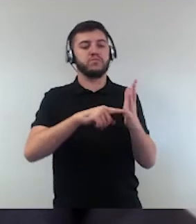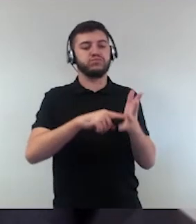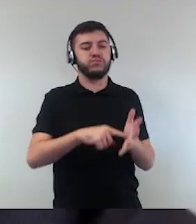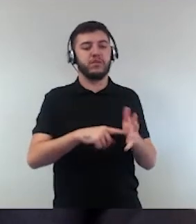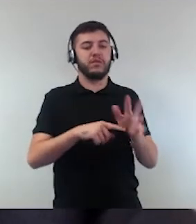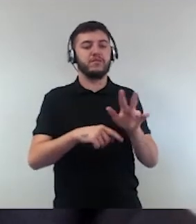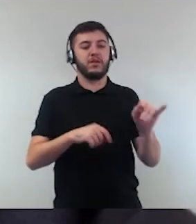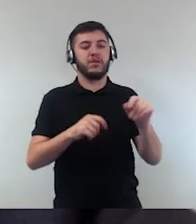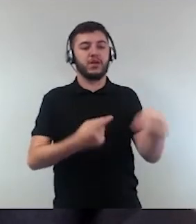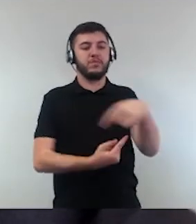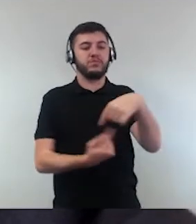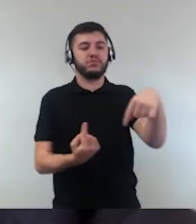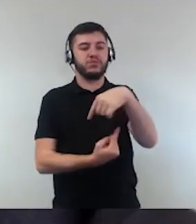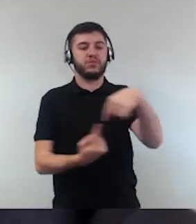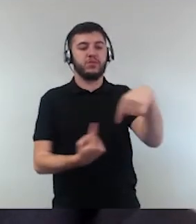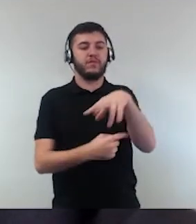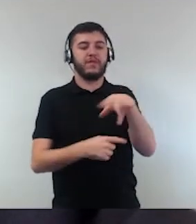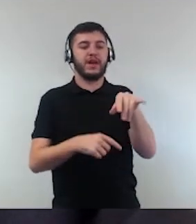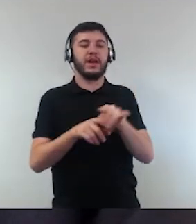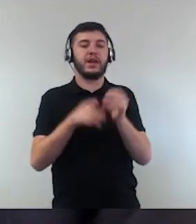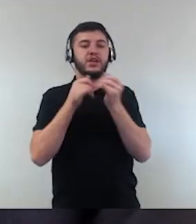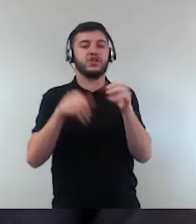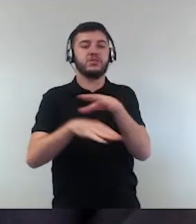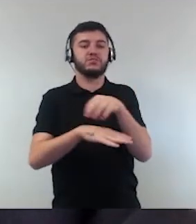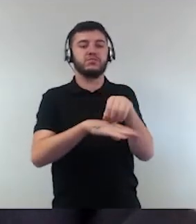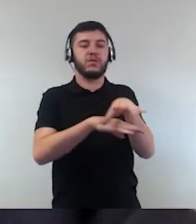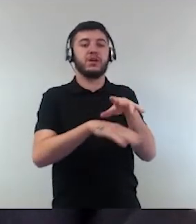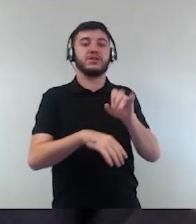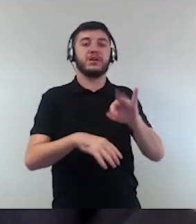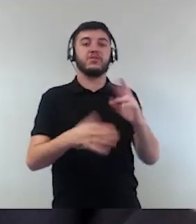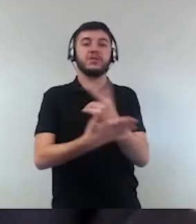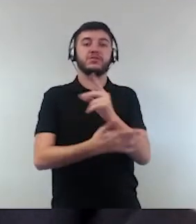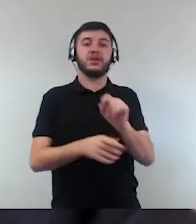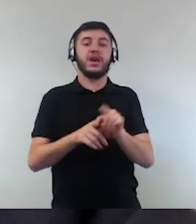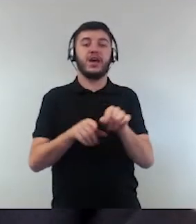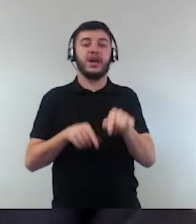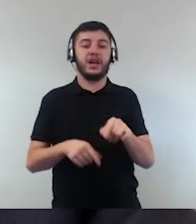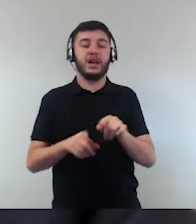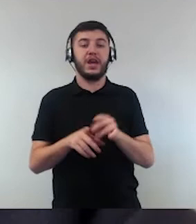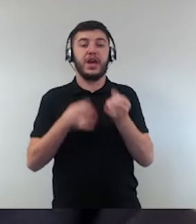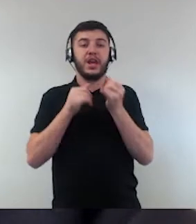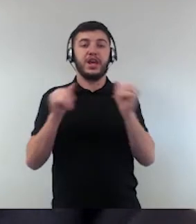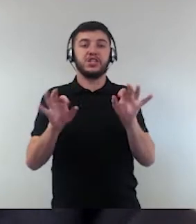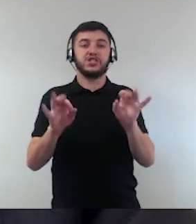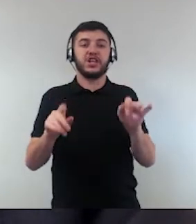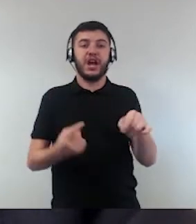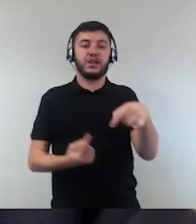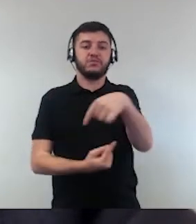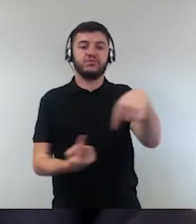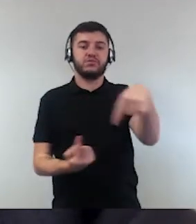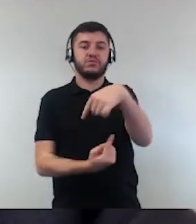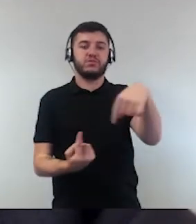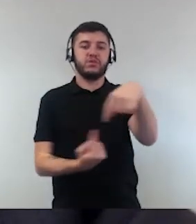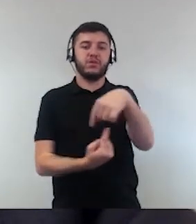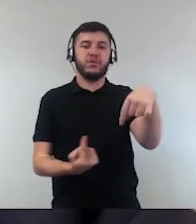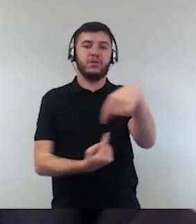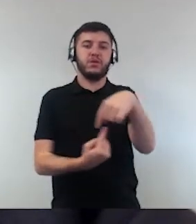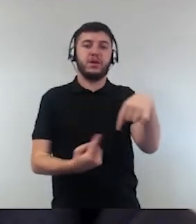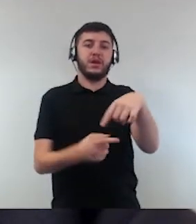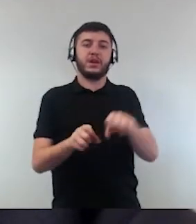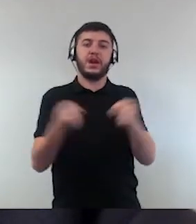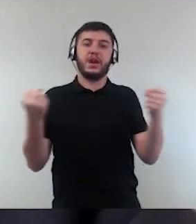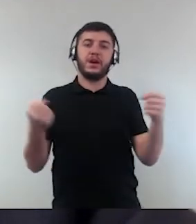uma previsão de receita. Se o gerador não recebe, ele quebra, entendeu? Ele fez aquela usina com os covenants, as garantias